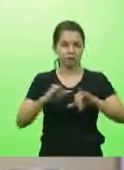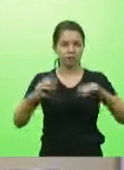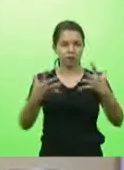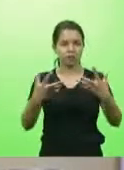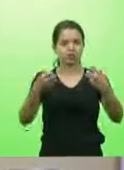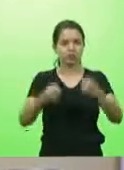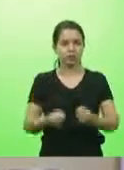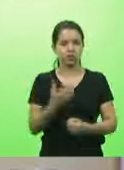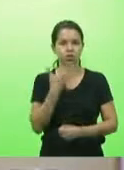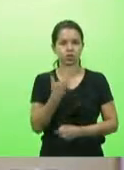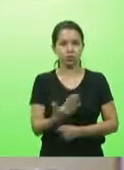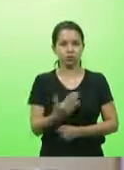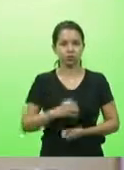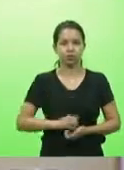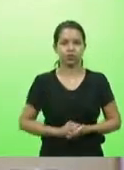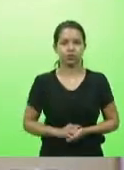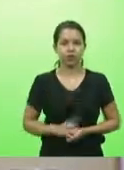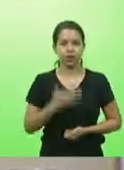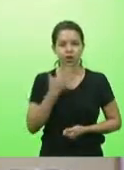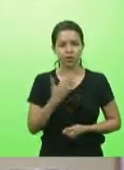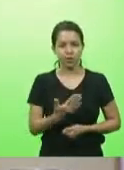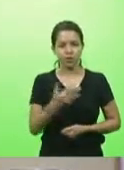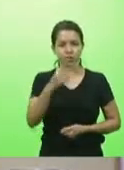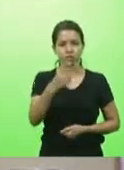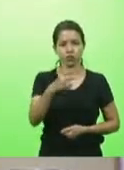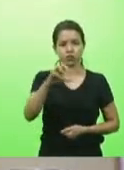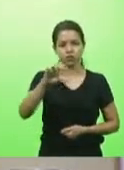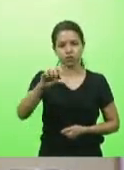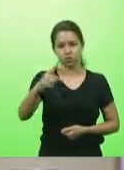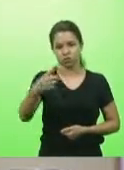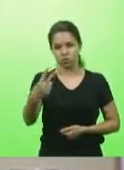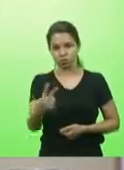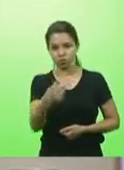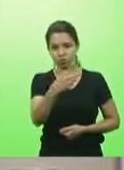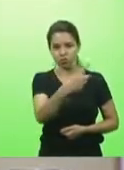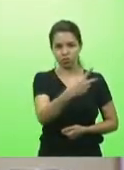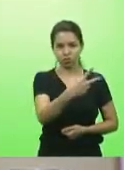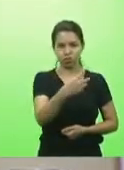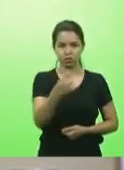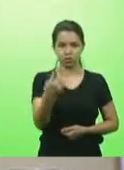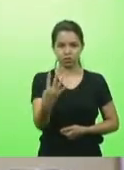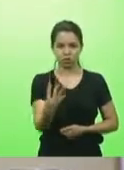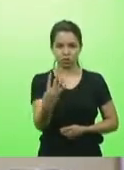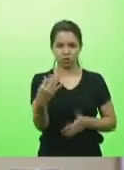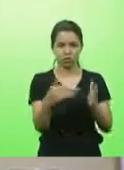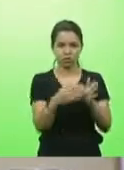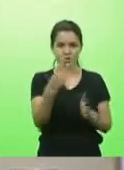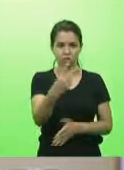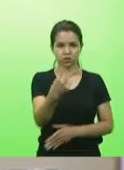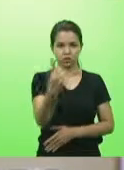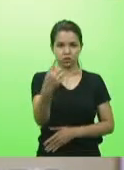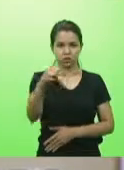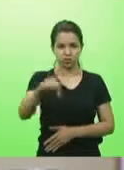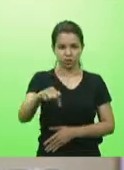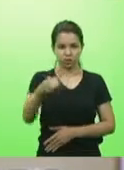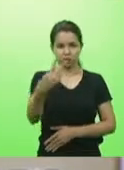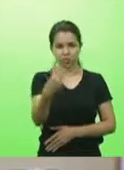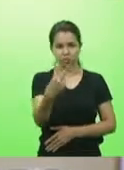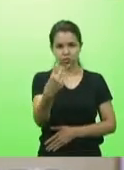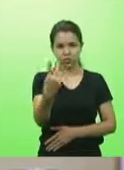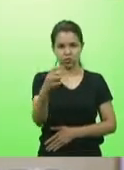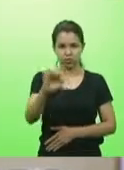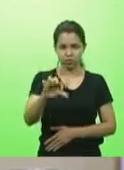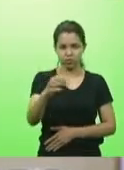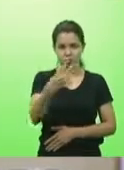seguintes requerimentos. Requerimentos 212, 214 a 217, 219 a 225.